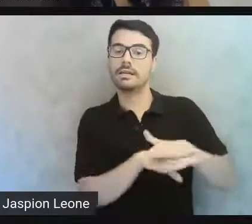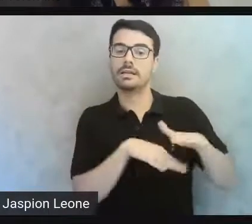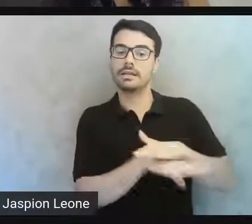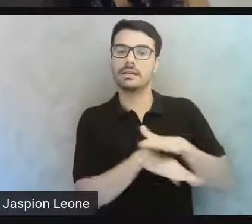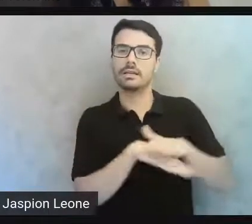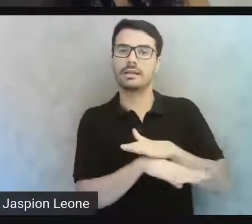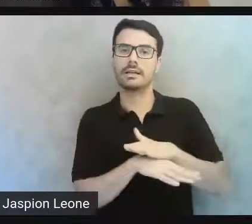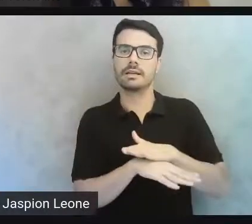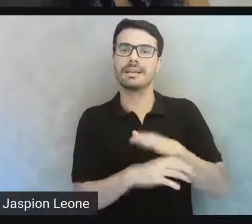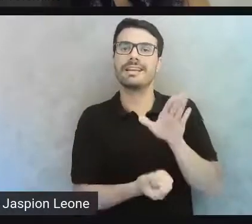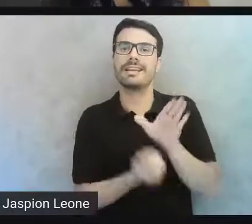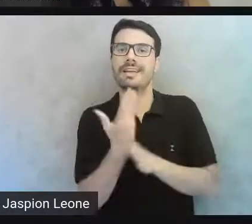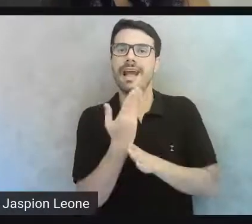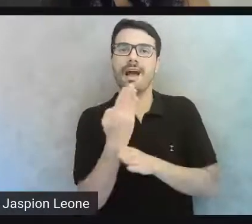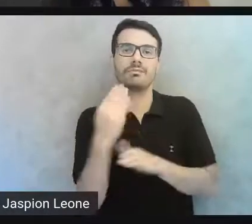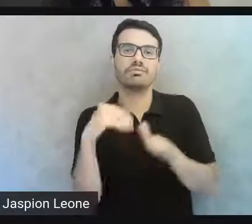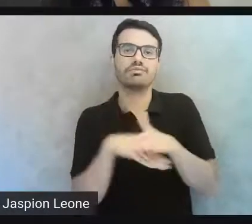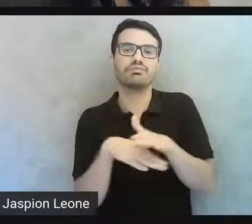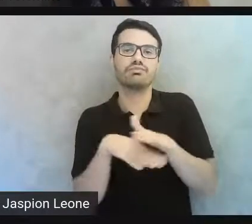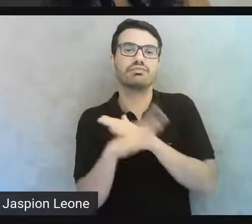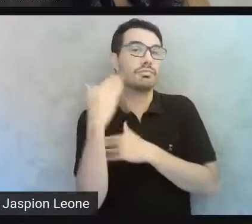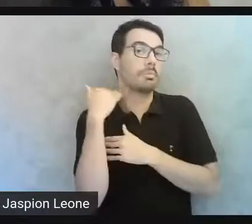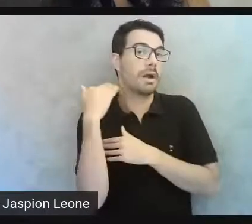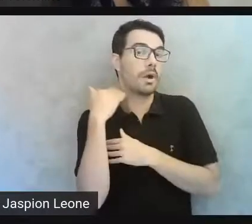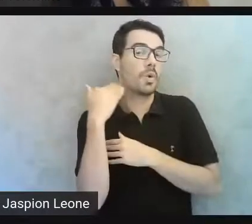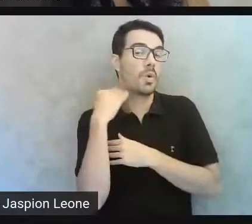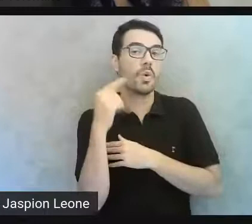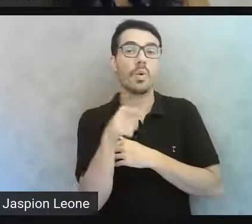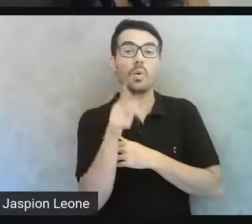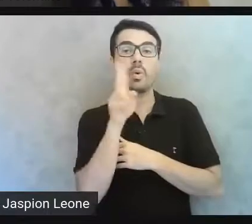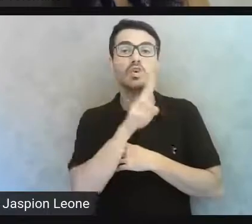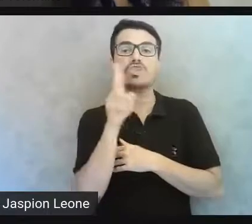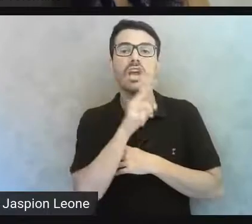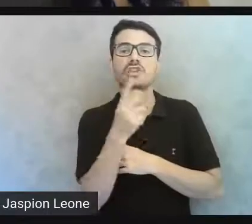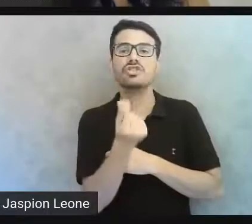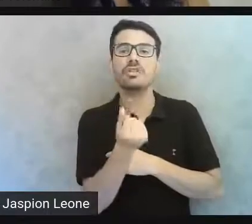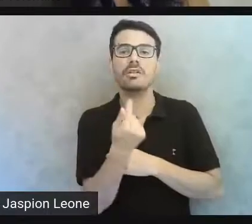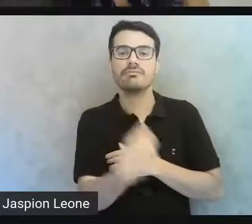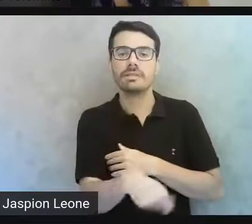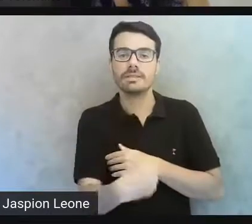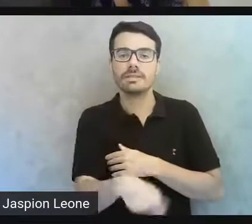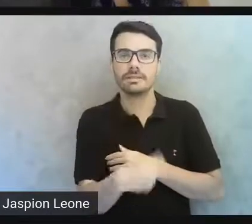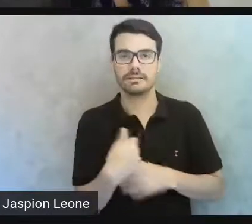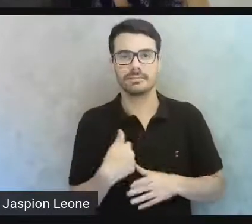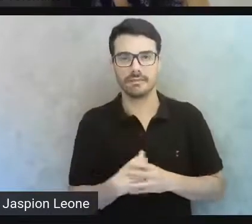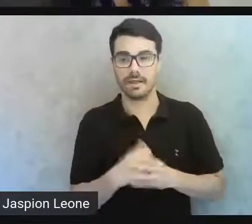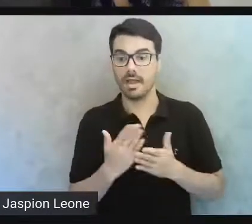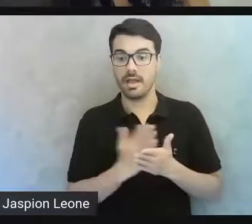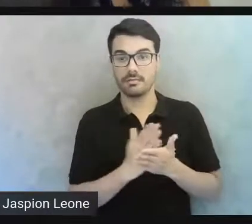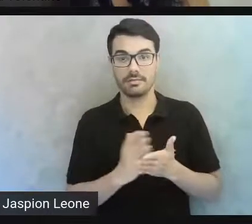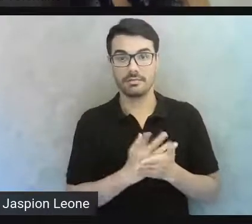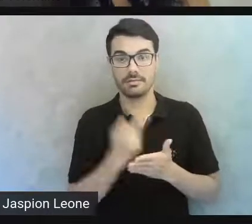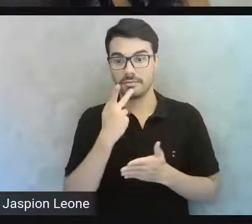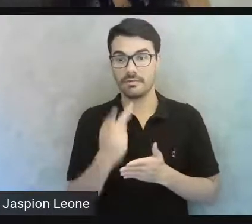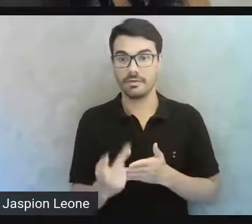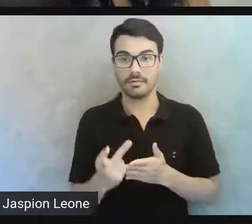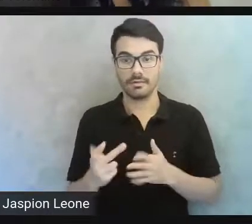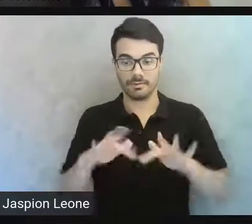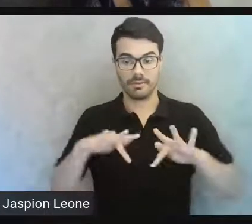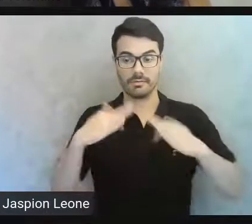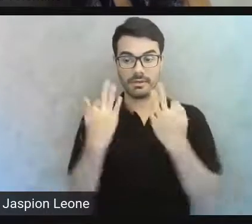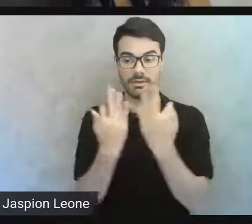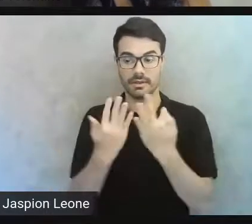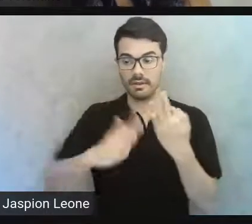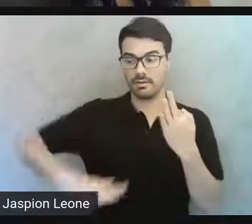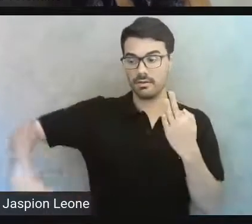Então, muitas famílias não têm essa reserva de emergência. Então, elas ficam ali, gasta basicamente o que ganha, às